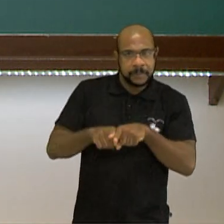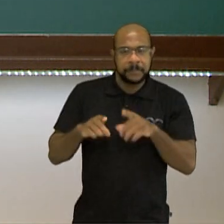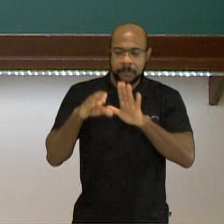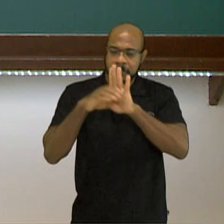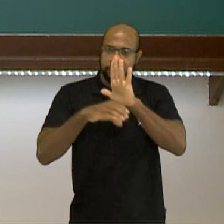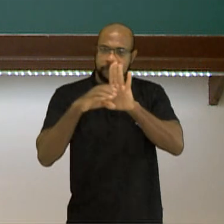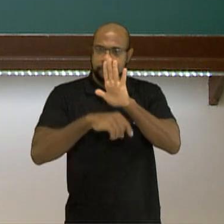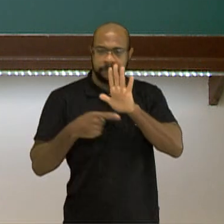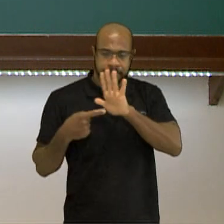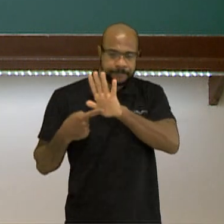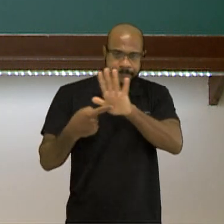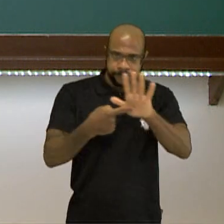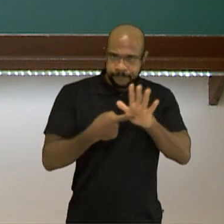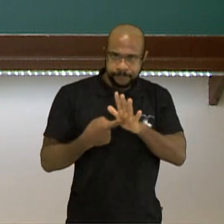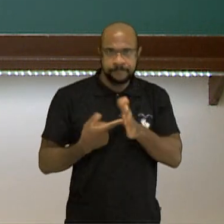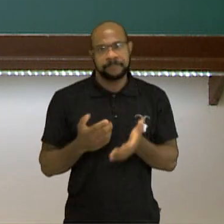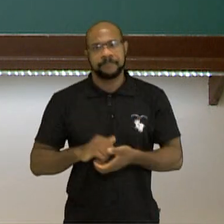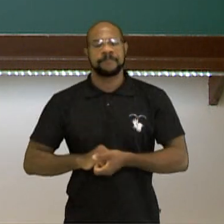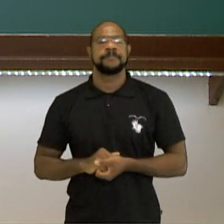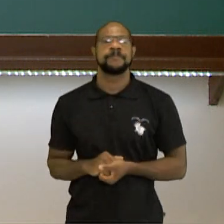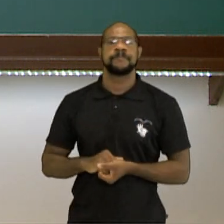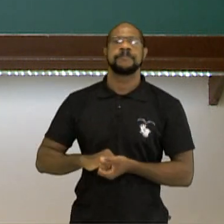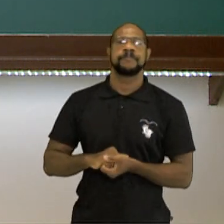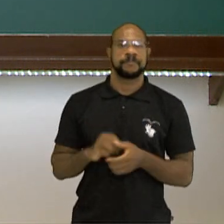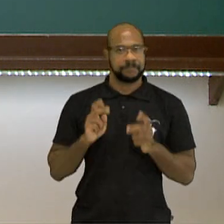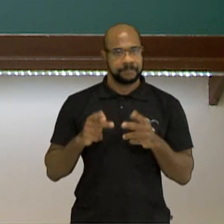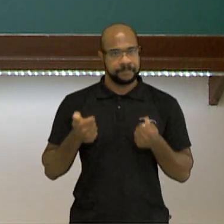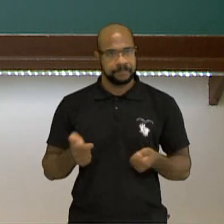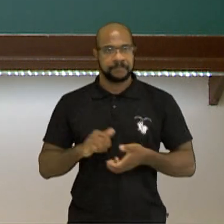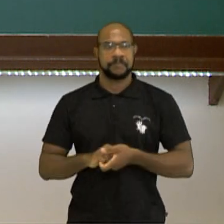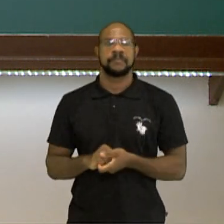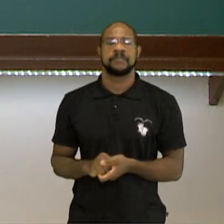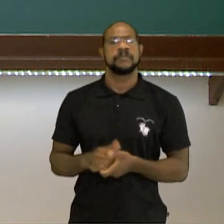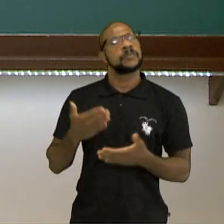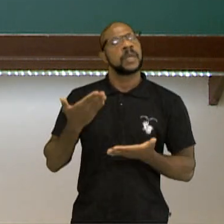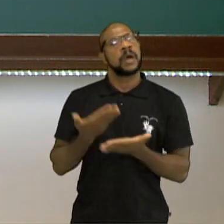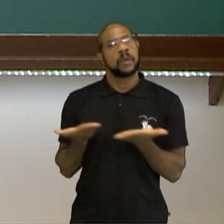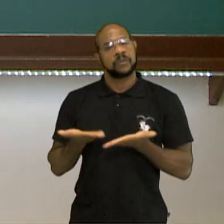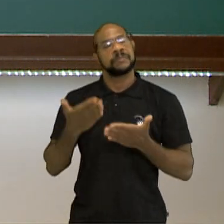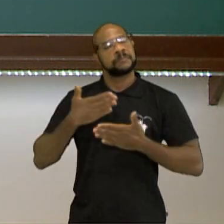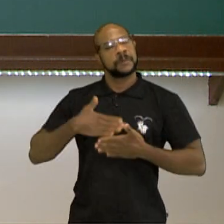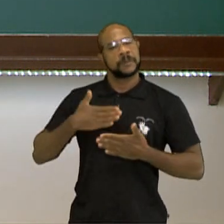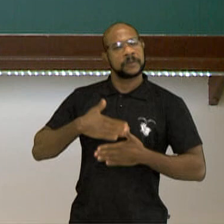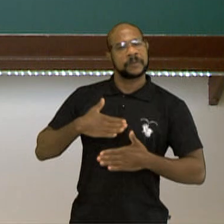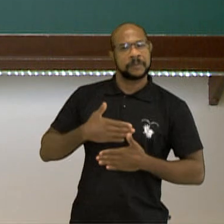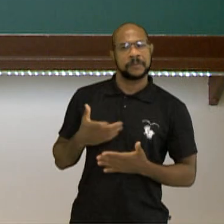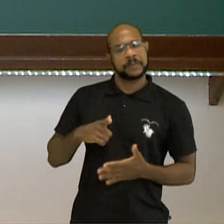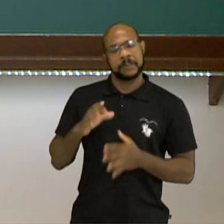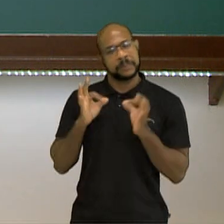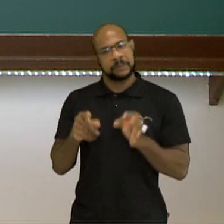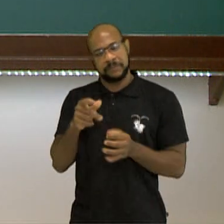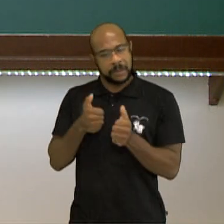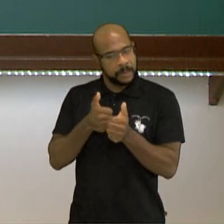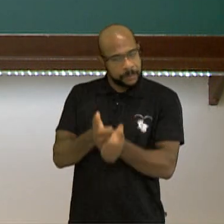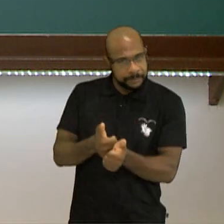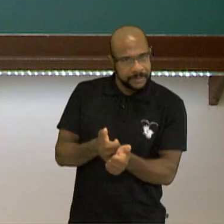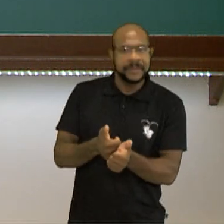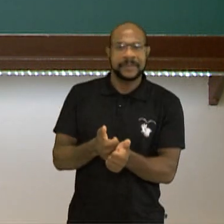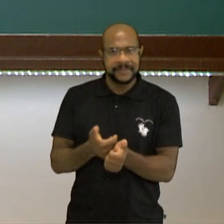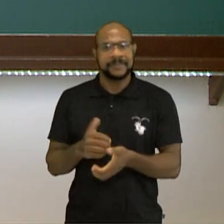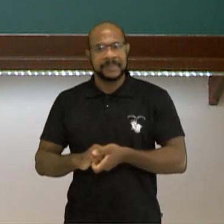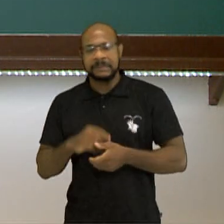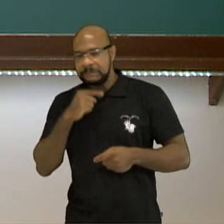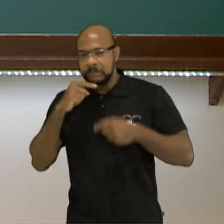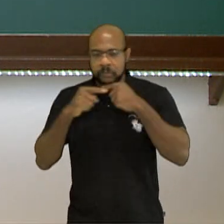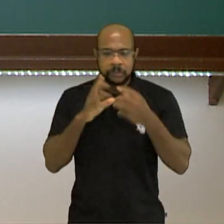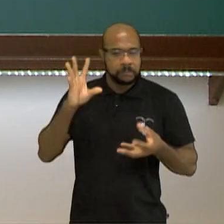da noção de função, tá? Vai ser uma aula bem tranquila, tenho certeza que você vai acompanhar e vai tirar as suas